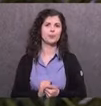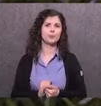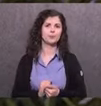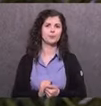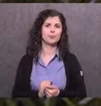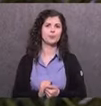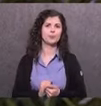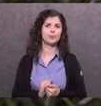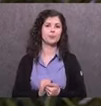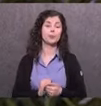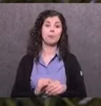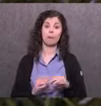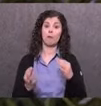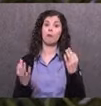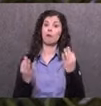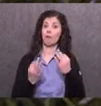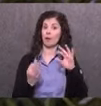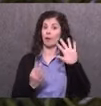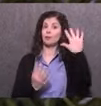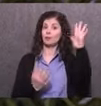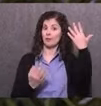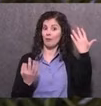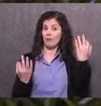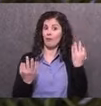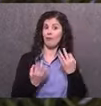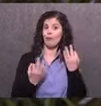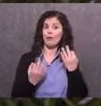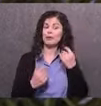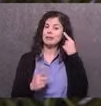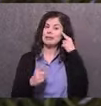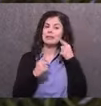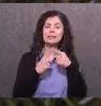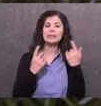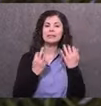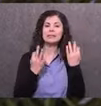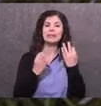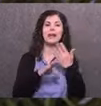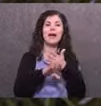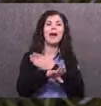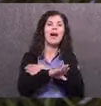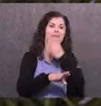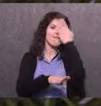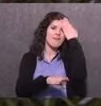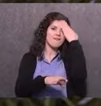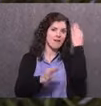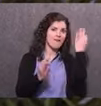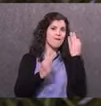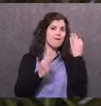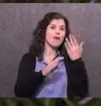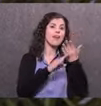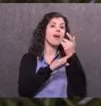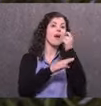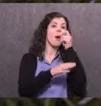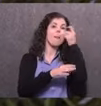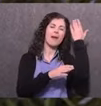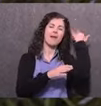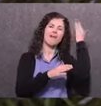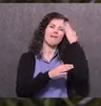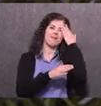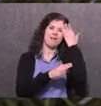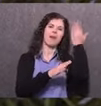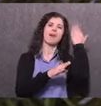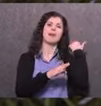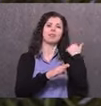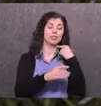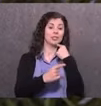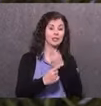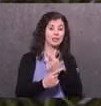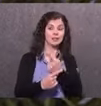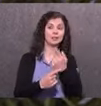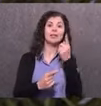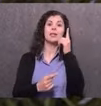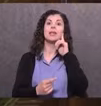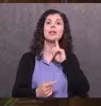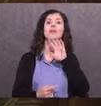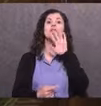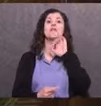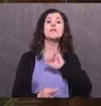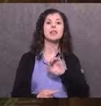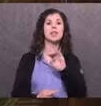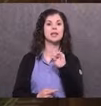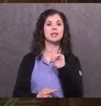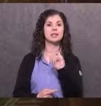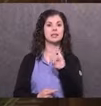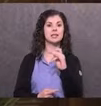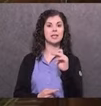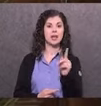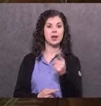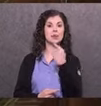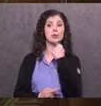Isto sucedeu para se cumprir o que tinha sido anunciado pelo profeta: Dizei à filha de Sião, eis o